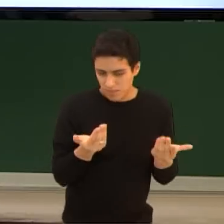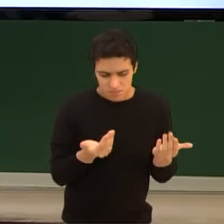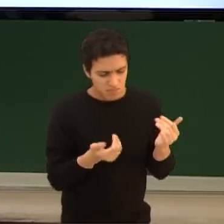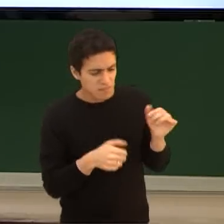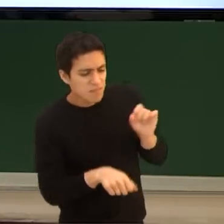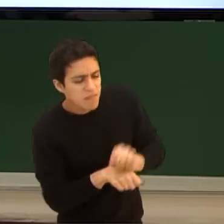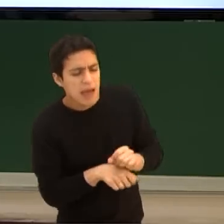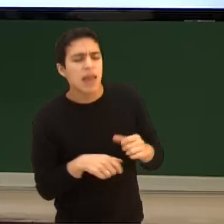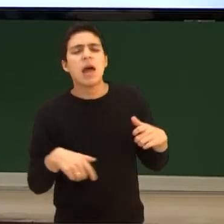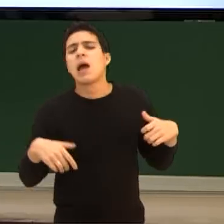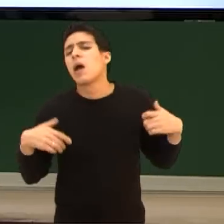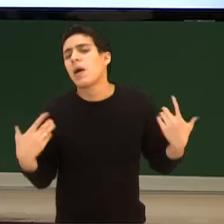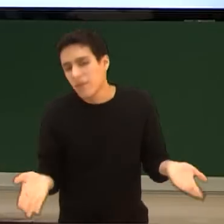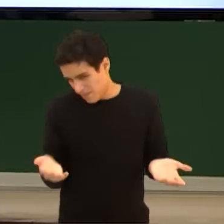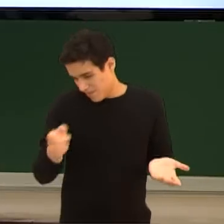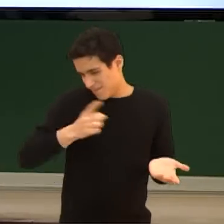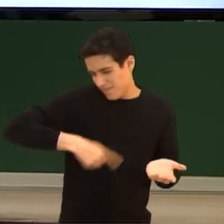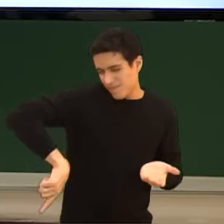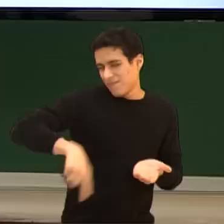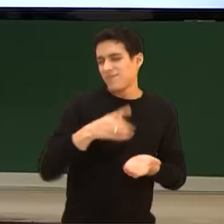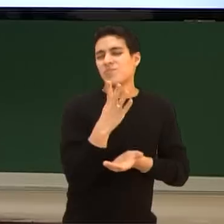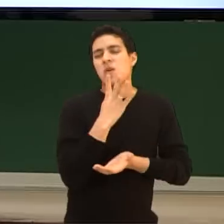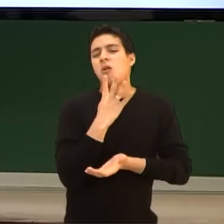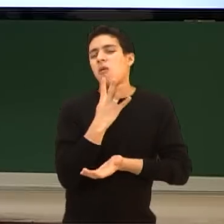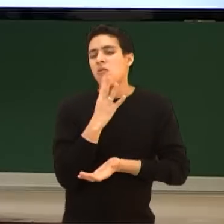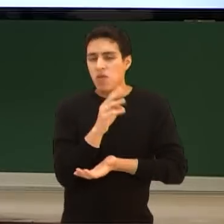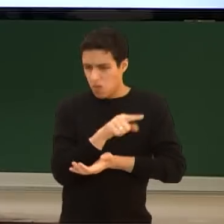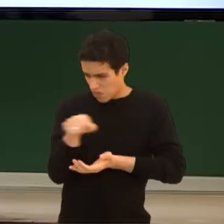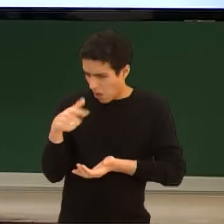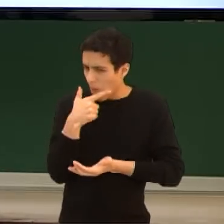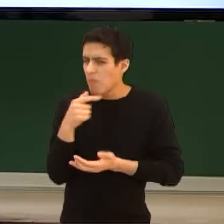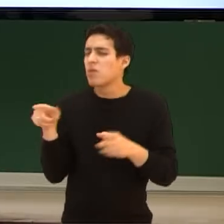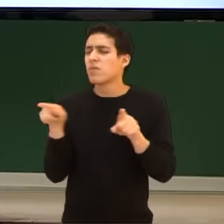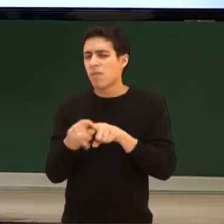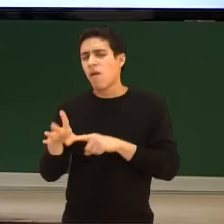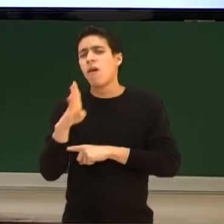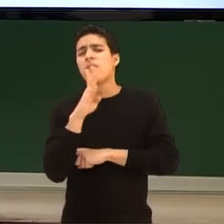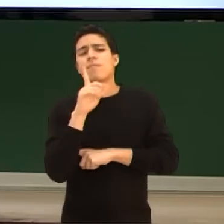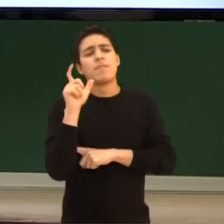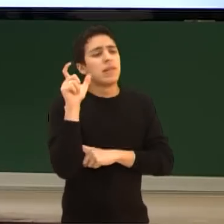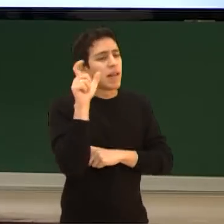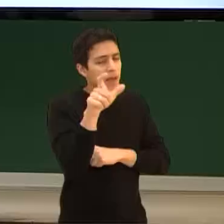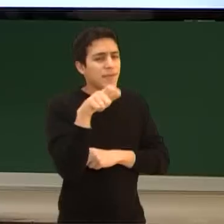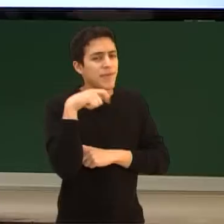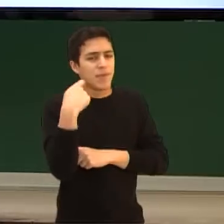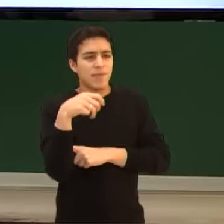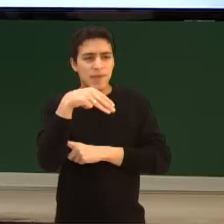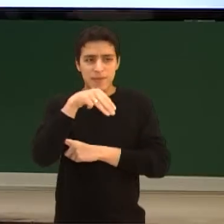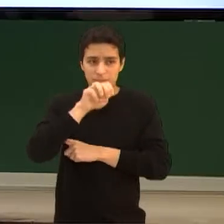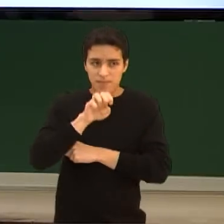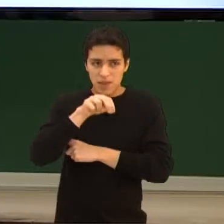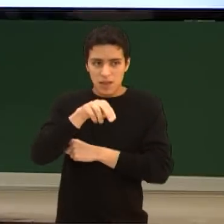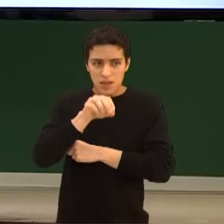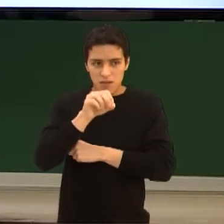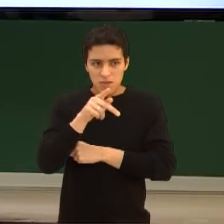acabar? Vocês já devem ter ouvido falar, não só as meninas, mas vocês meninos também, a respeito da menopausa, que é o